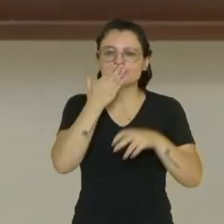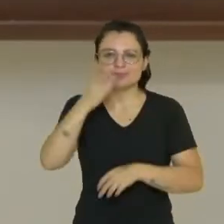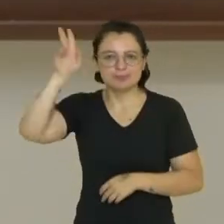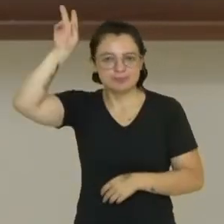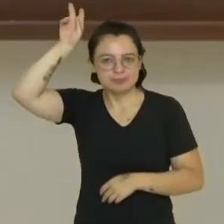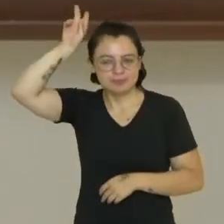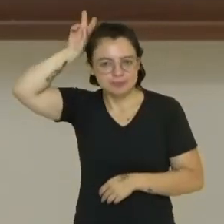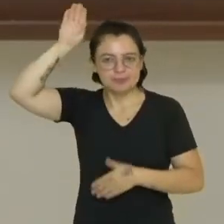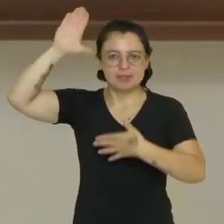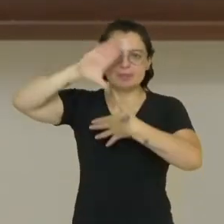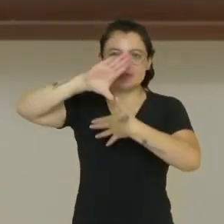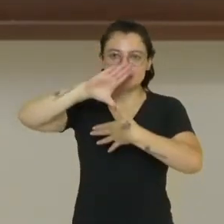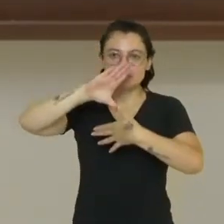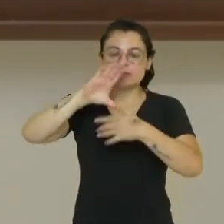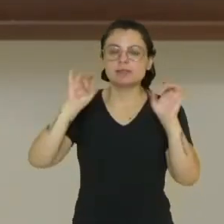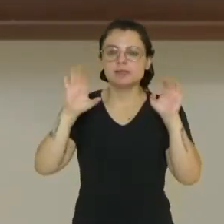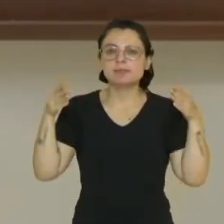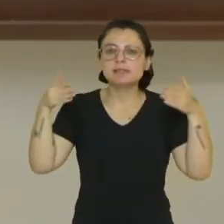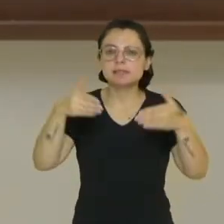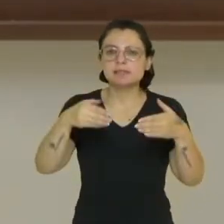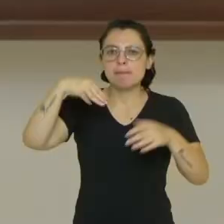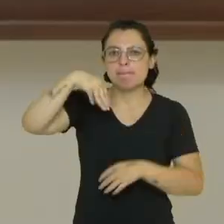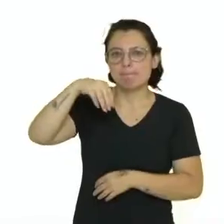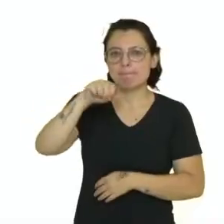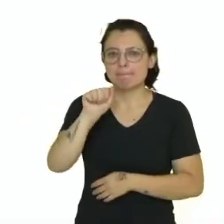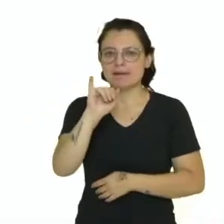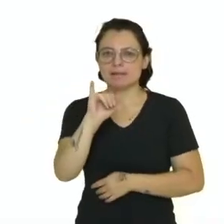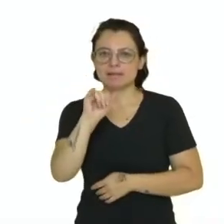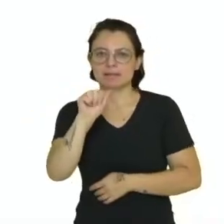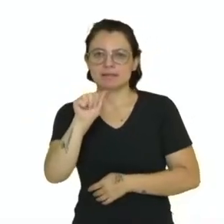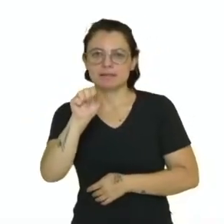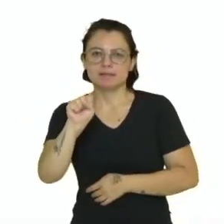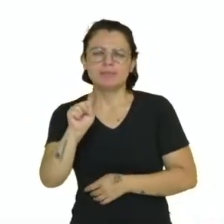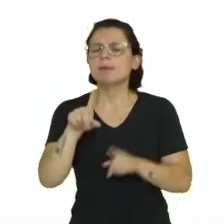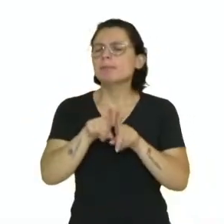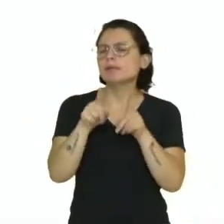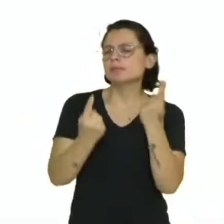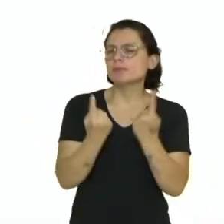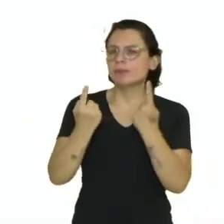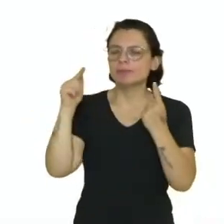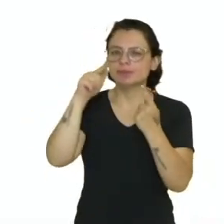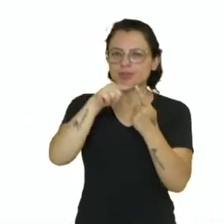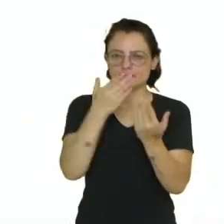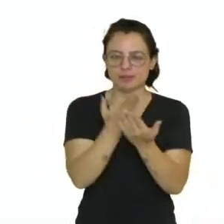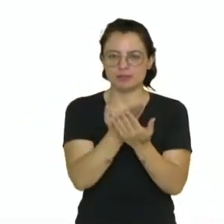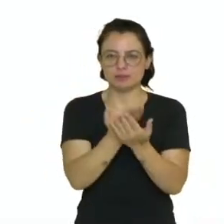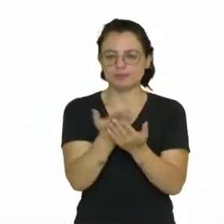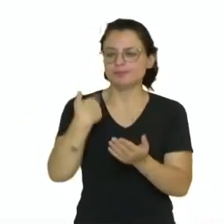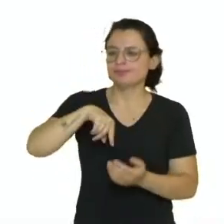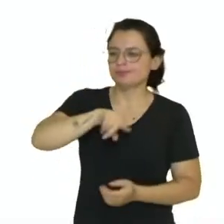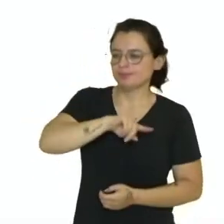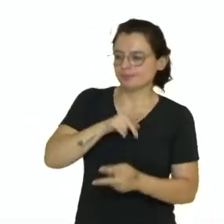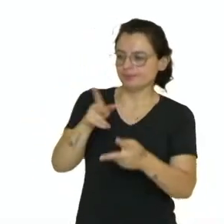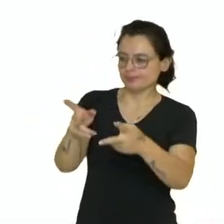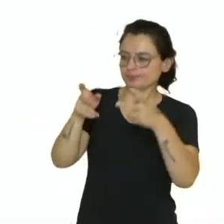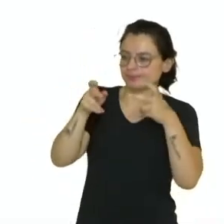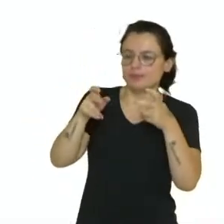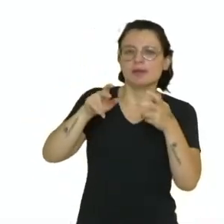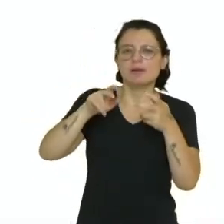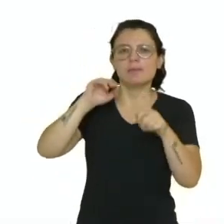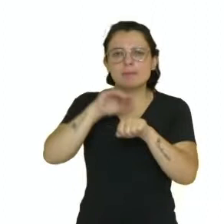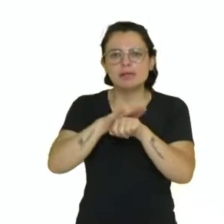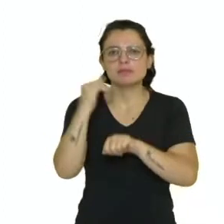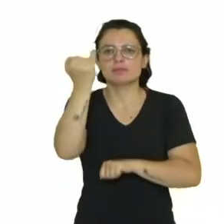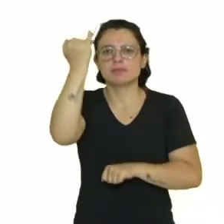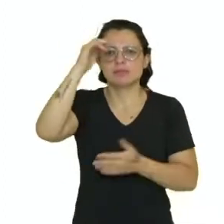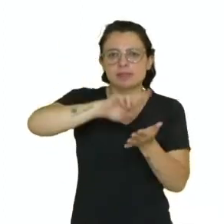os maias. Vamos ver o objetivo dessa aula? Então veja, identificar as principais